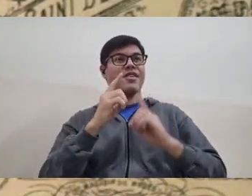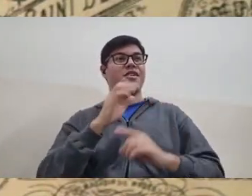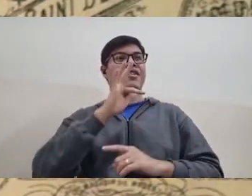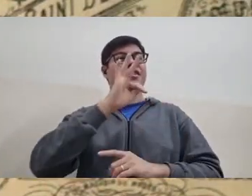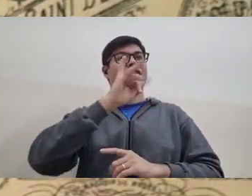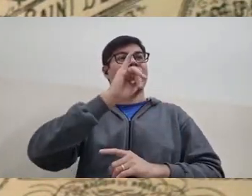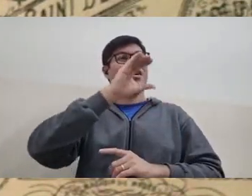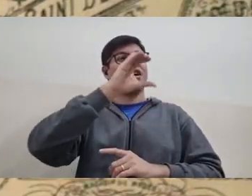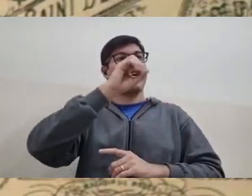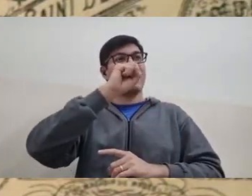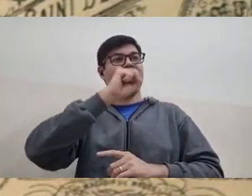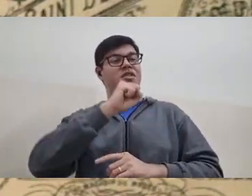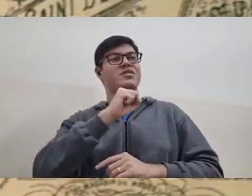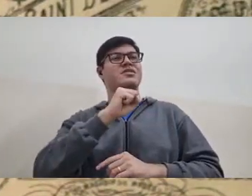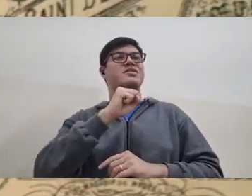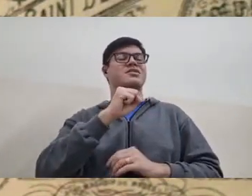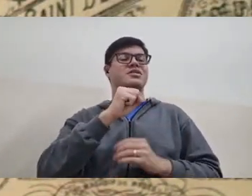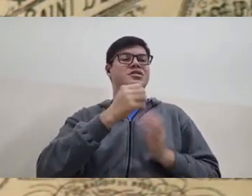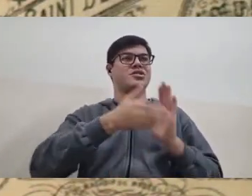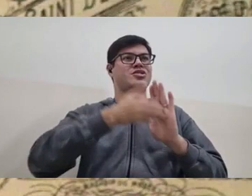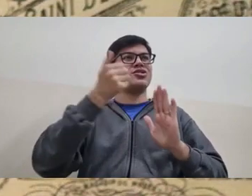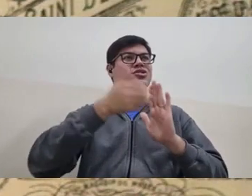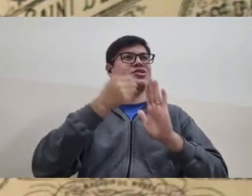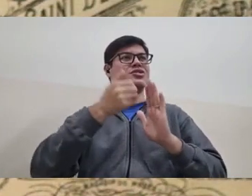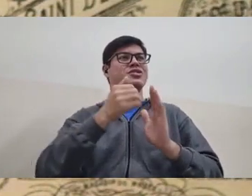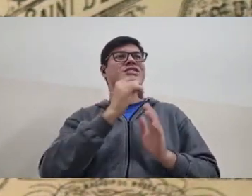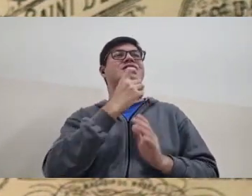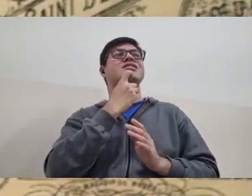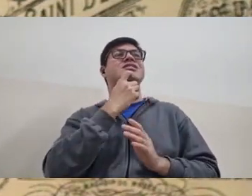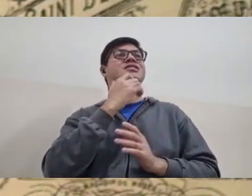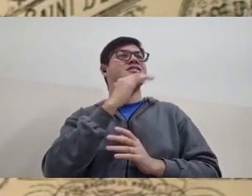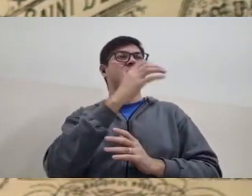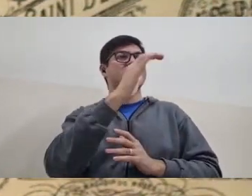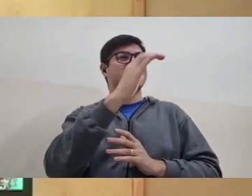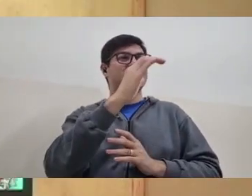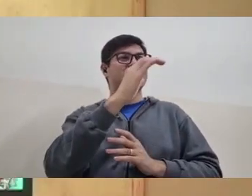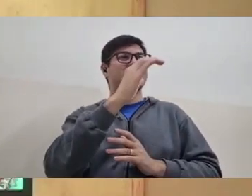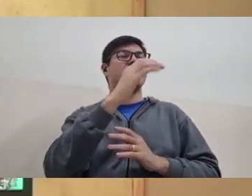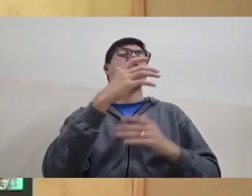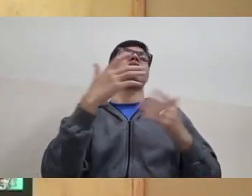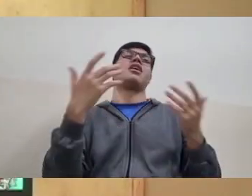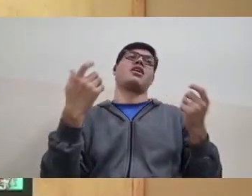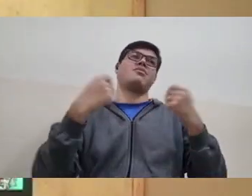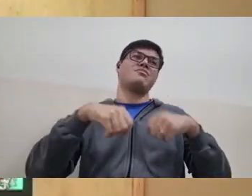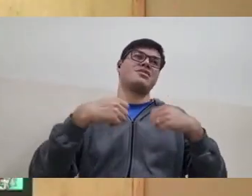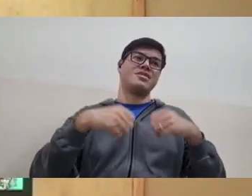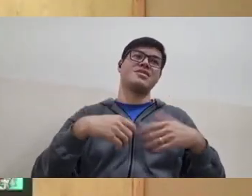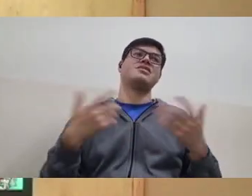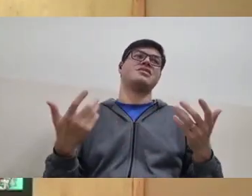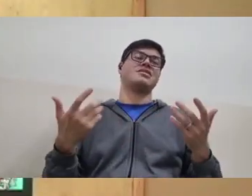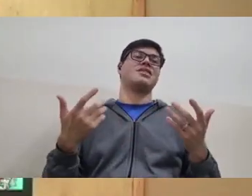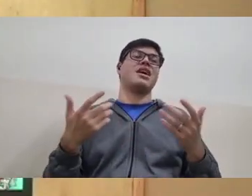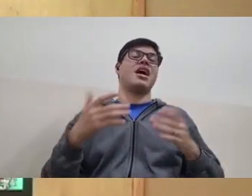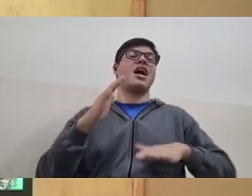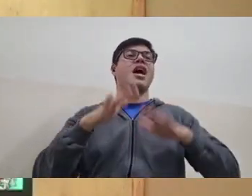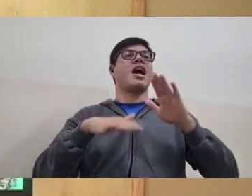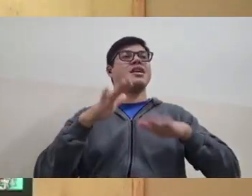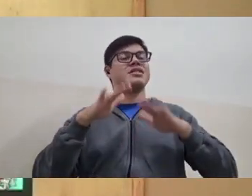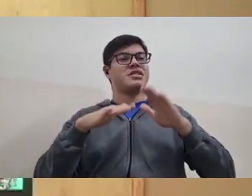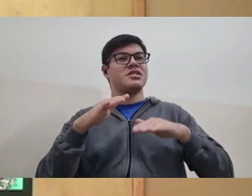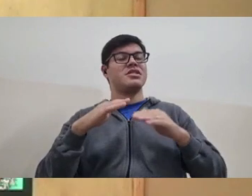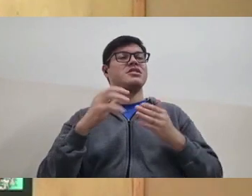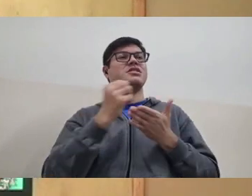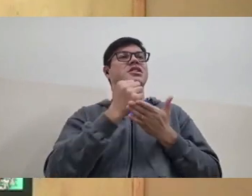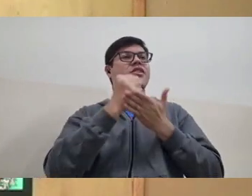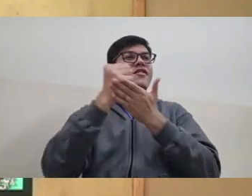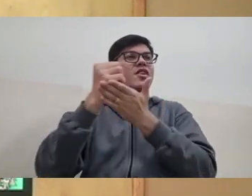do dia para a A gente noite. tem que plantar outra árvore que seja grande, mas que não dá os mesmos problemas. Né? É um impacto muito grande. Isso eu levei ao conhecimento